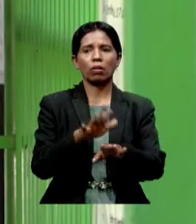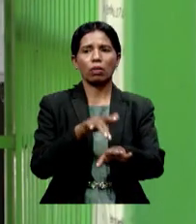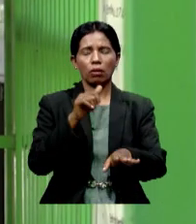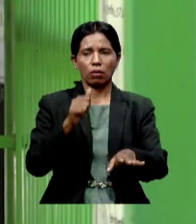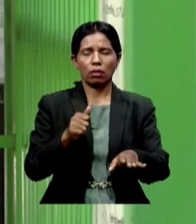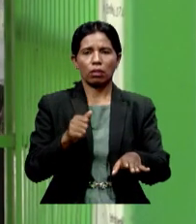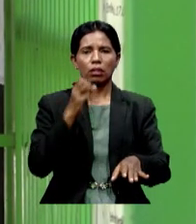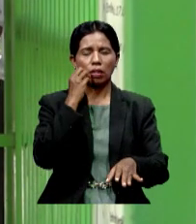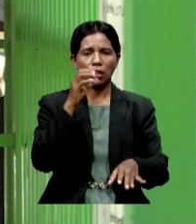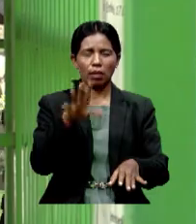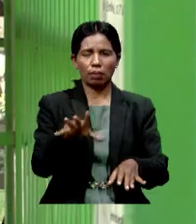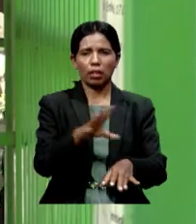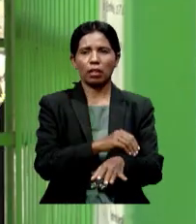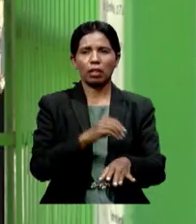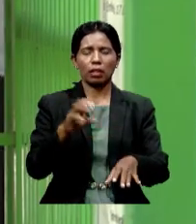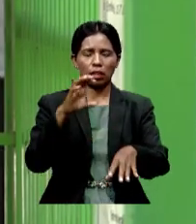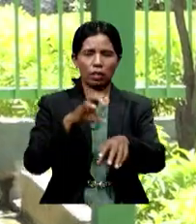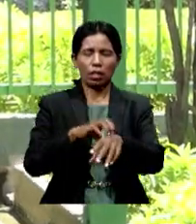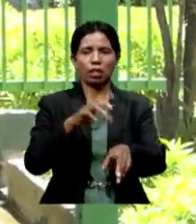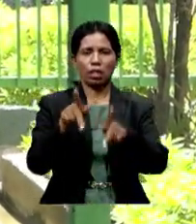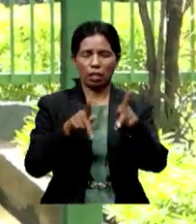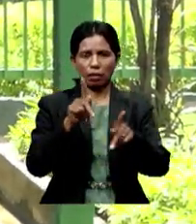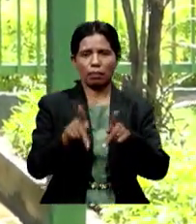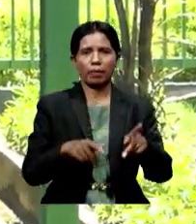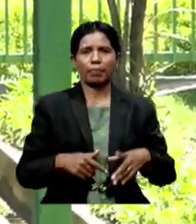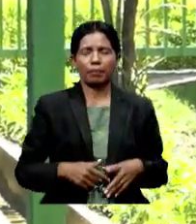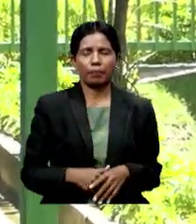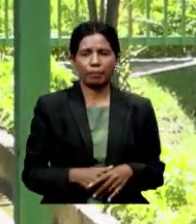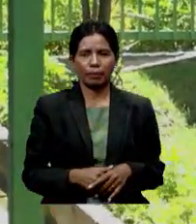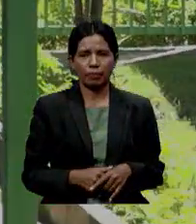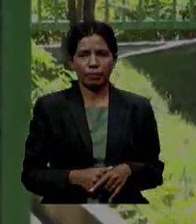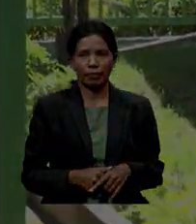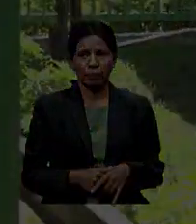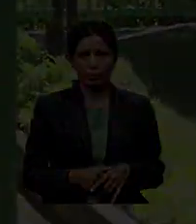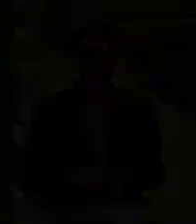kaben, liu-liu ba inghira tata ema. Dulce da Costa, Zaime de Santos, GMN.